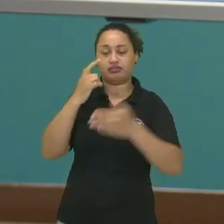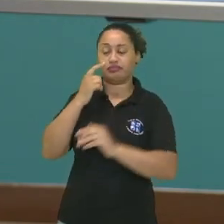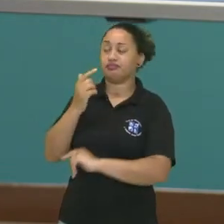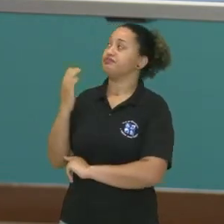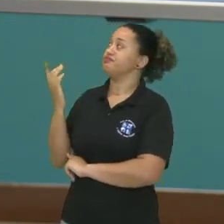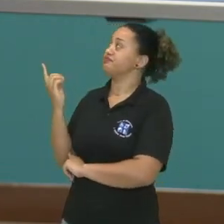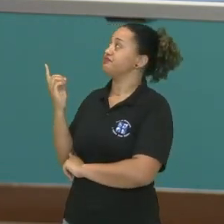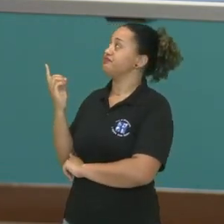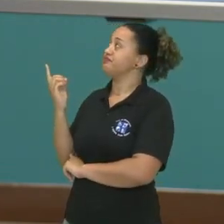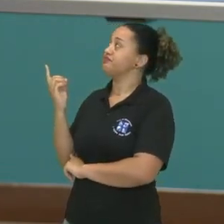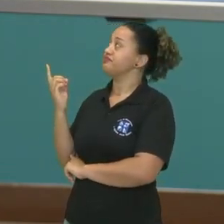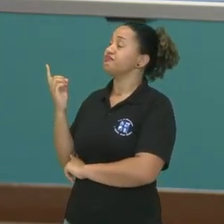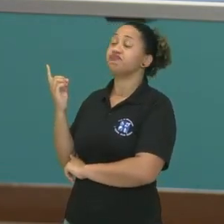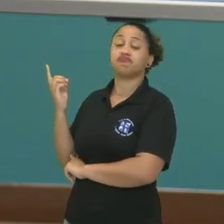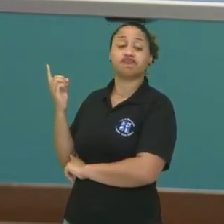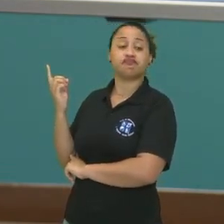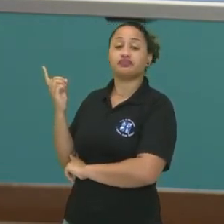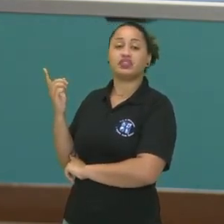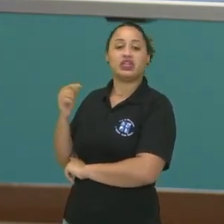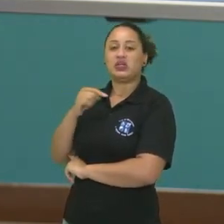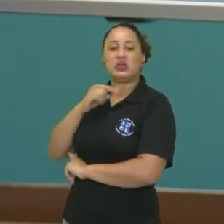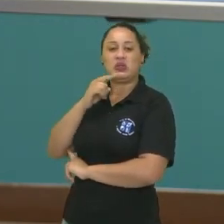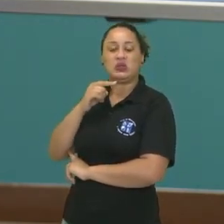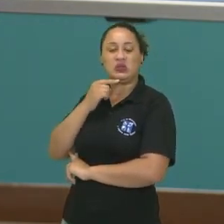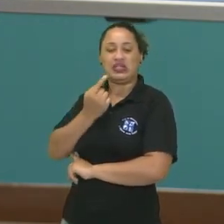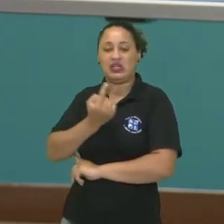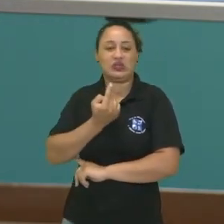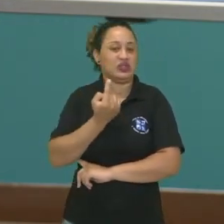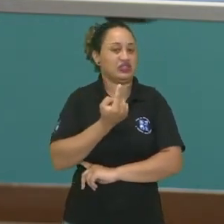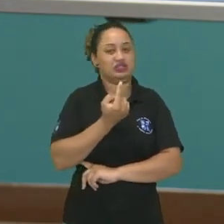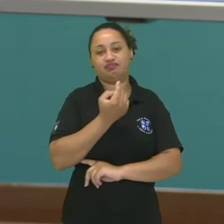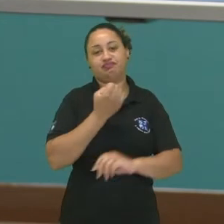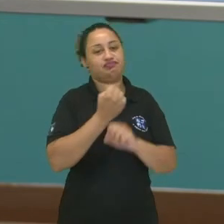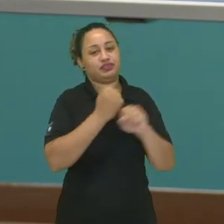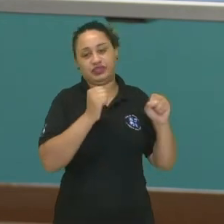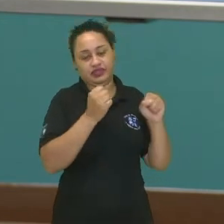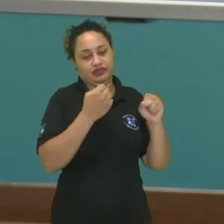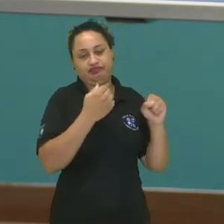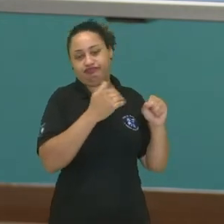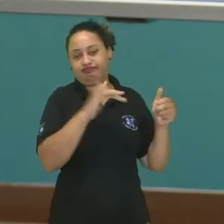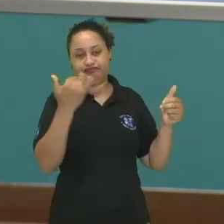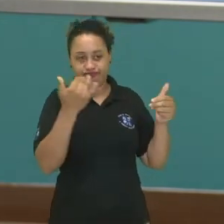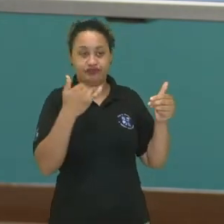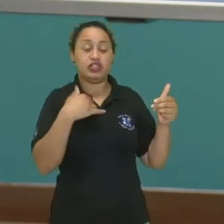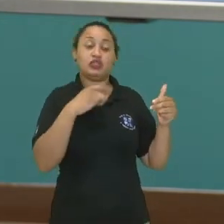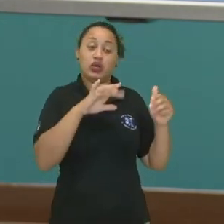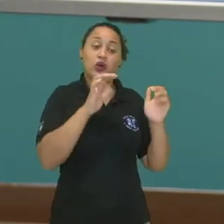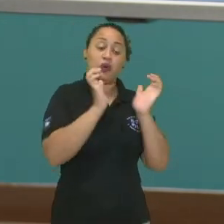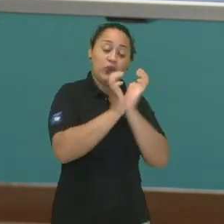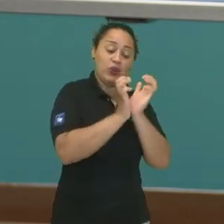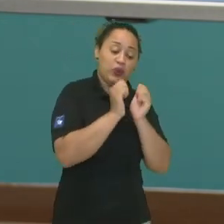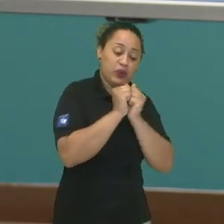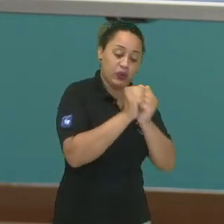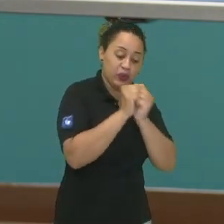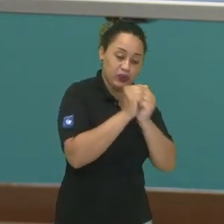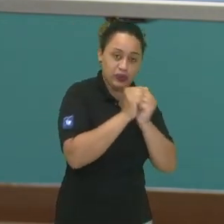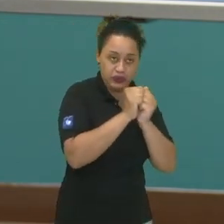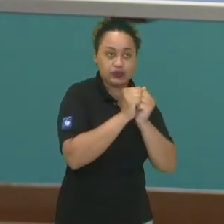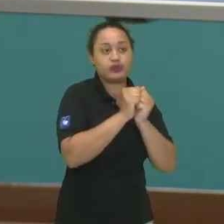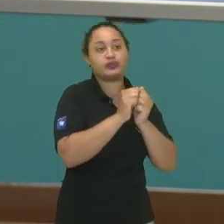não conseguem, é impossível eles viverem isoladamente, sozinhos, somente em conjunto,